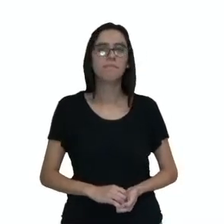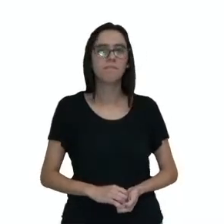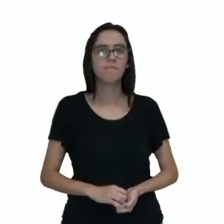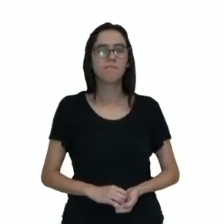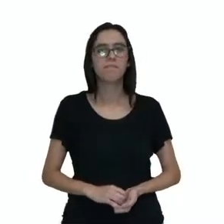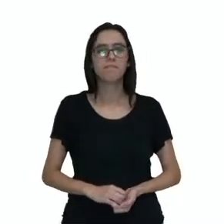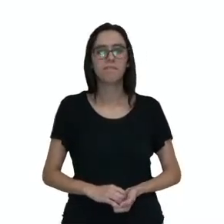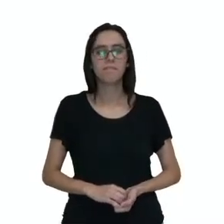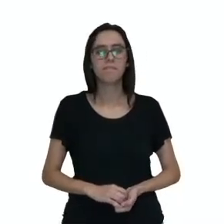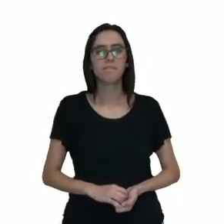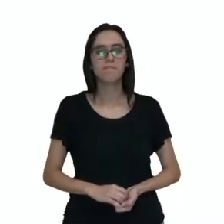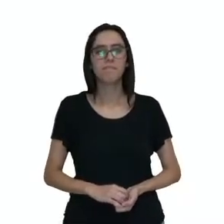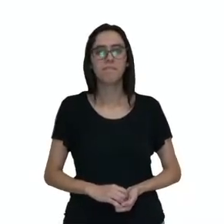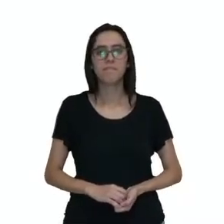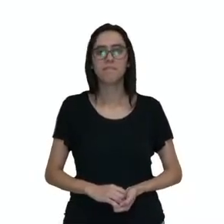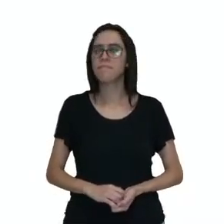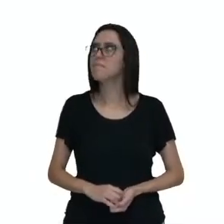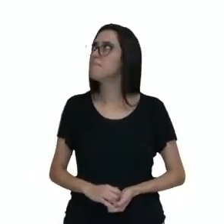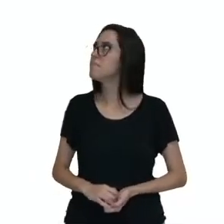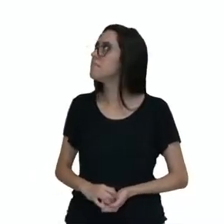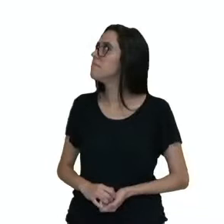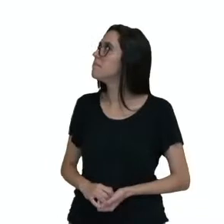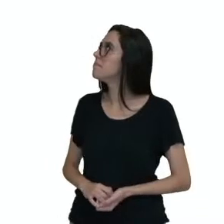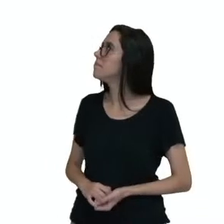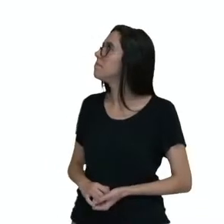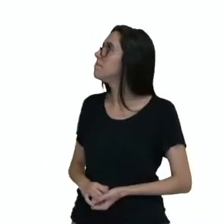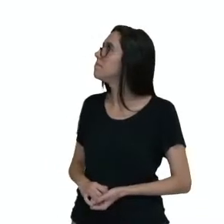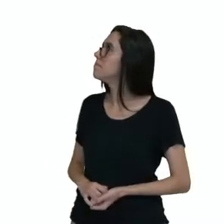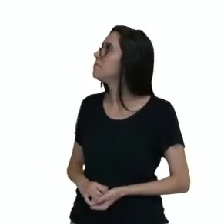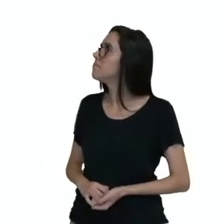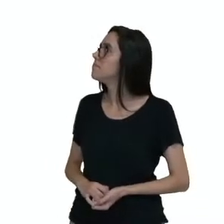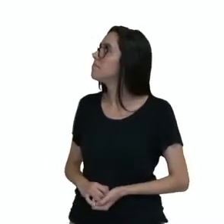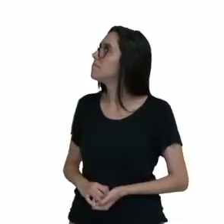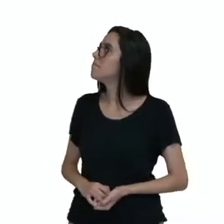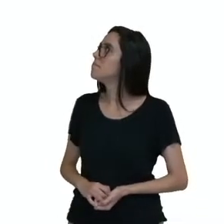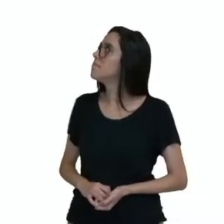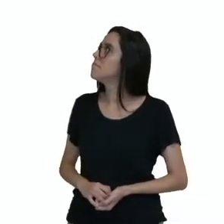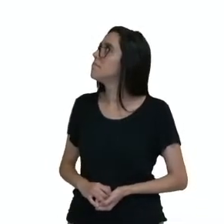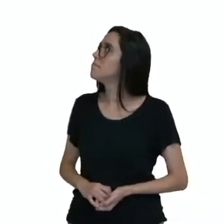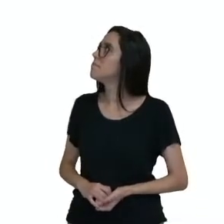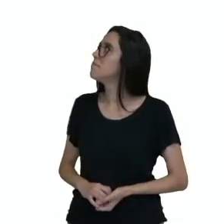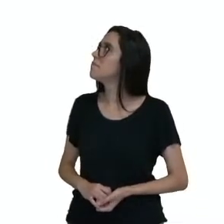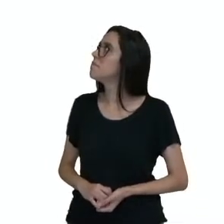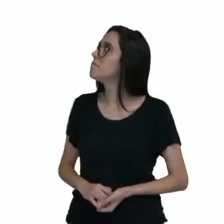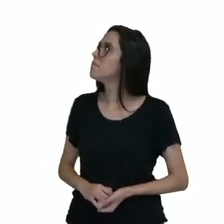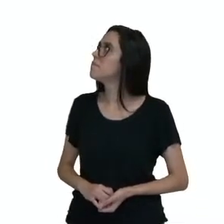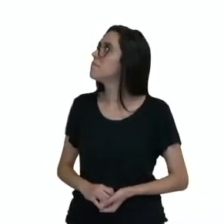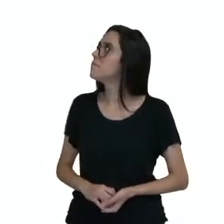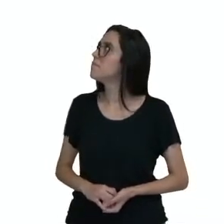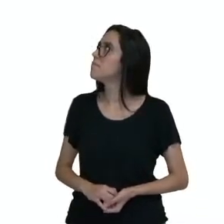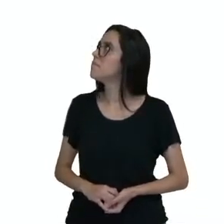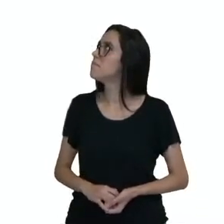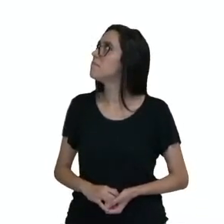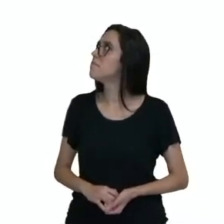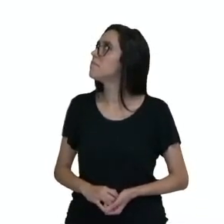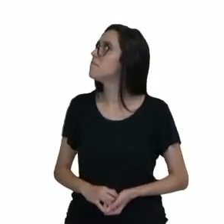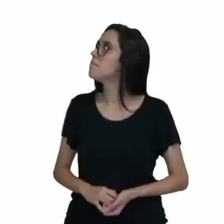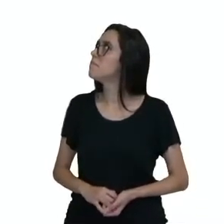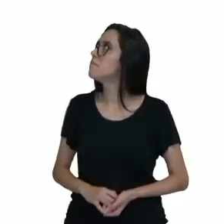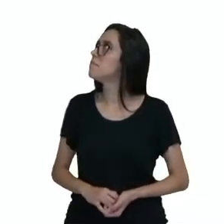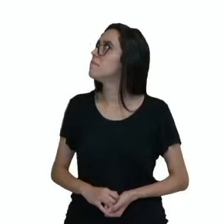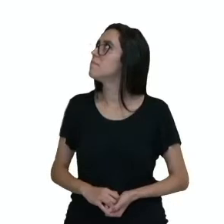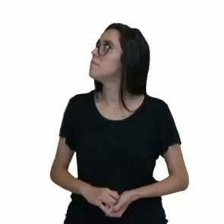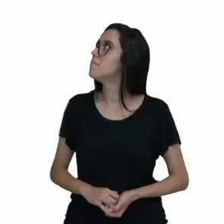Algum, alguno, algunos, alguna, algunas, vários, várias, outro, outros,